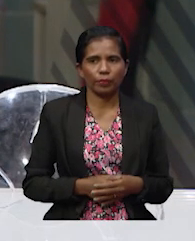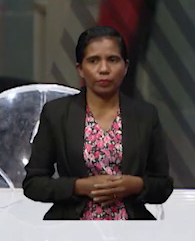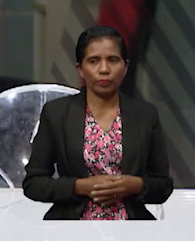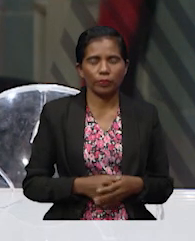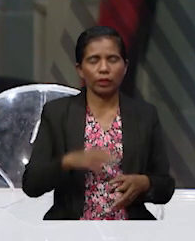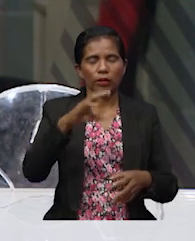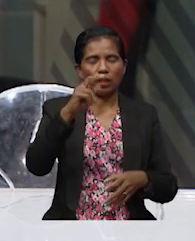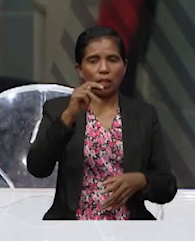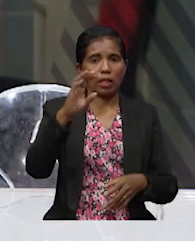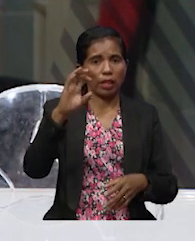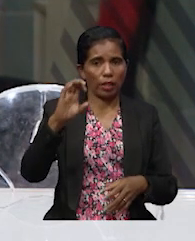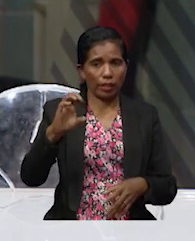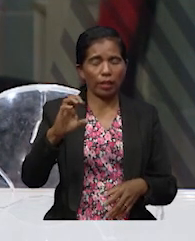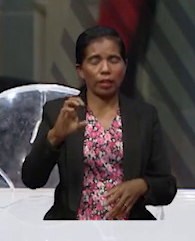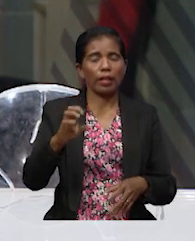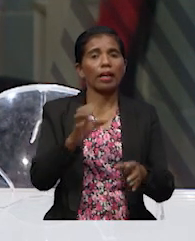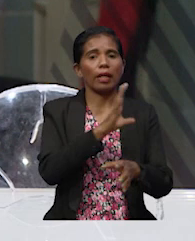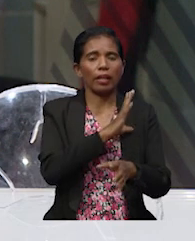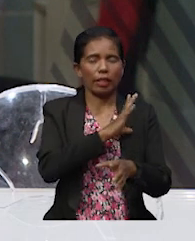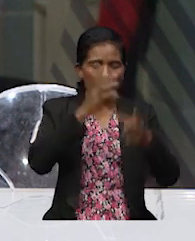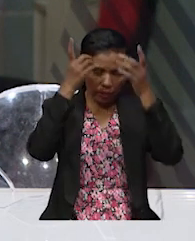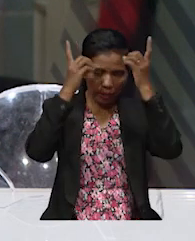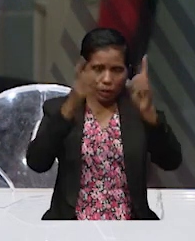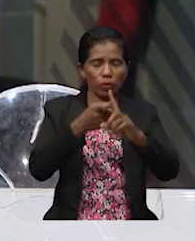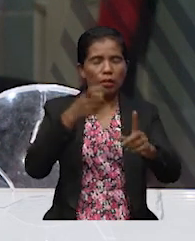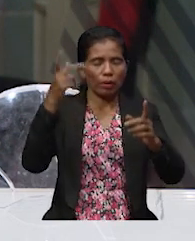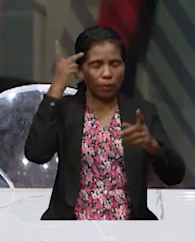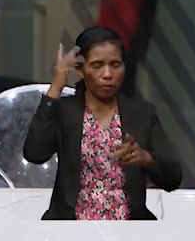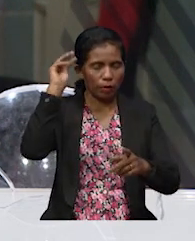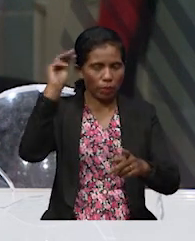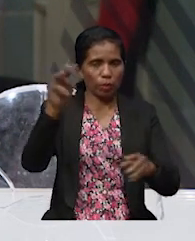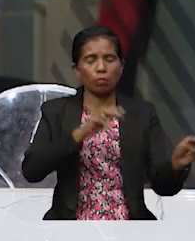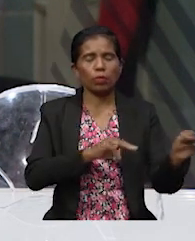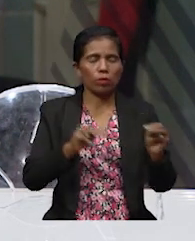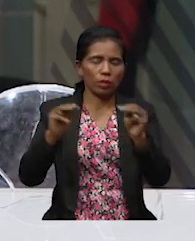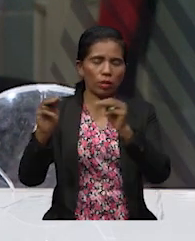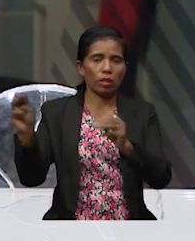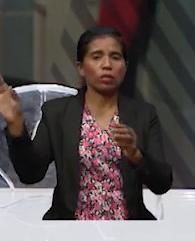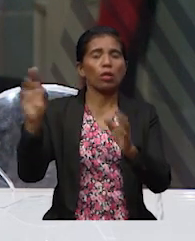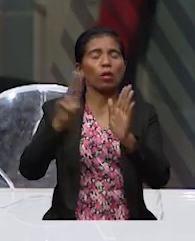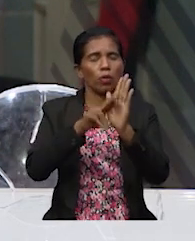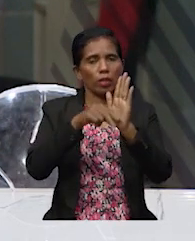Senehem decisão russi primeiro-ministro com a mudança do horário campanha segunda volta.